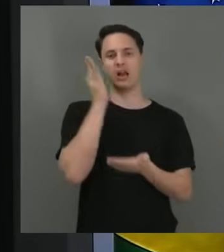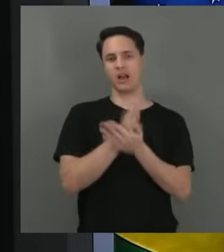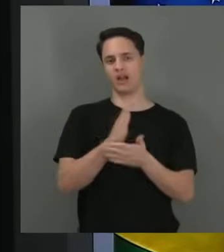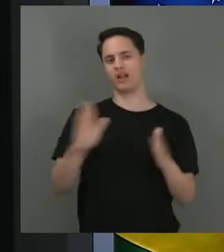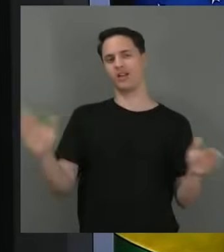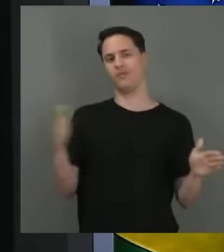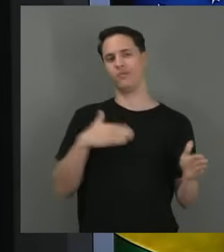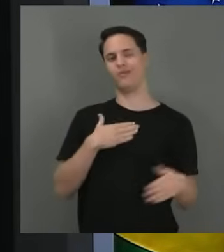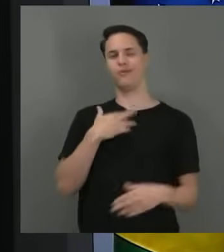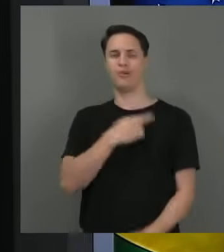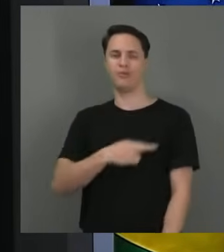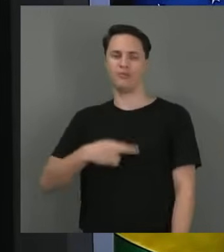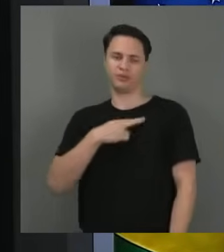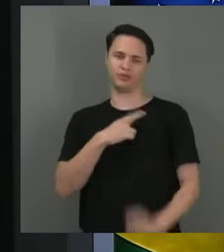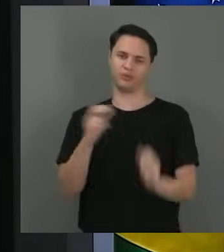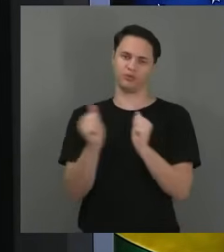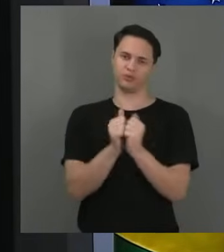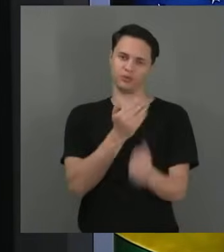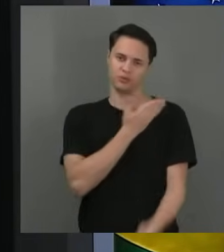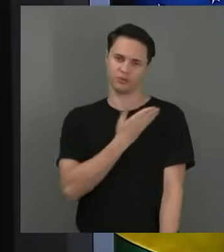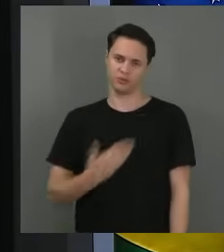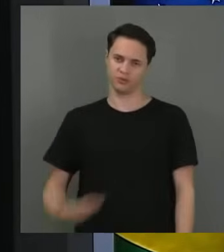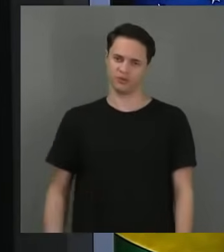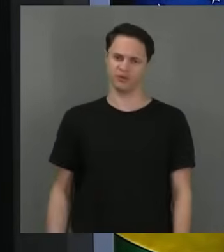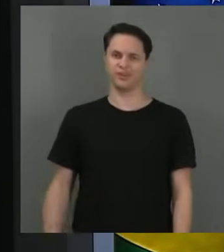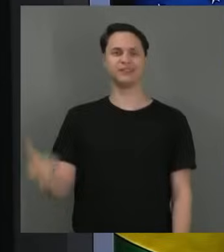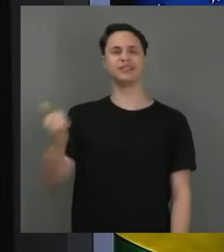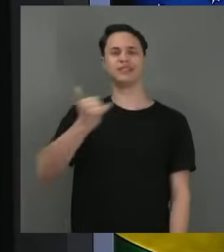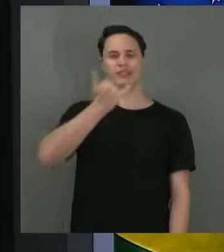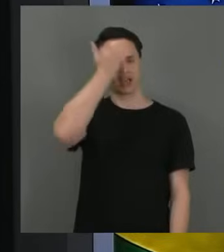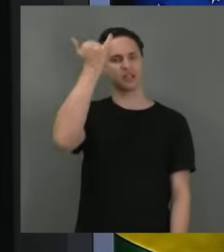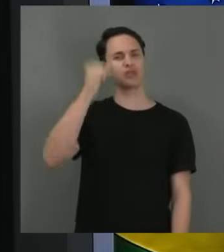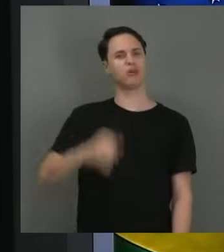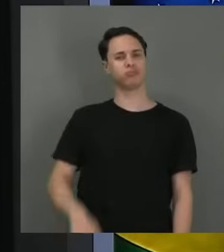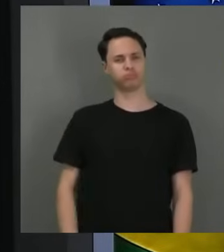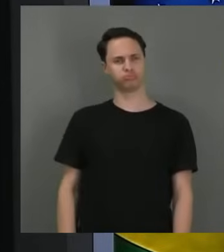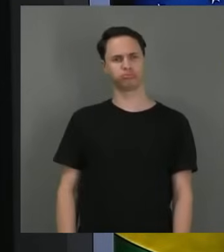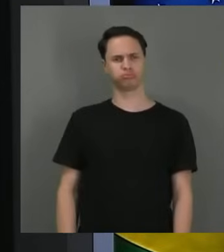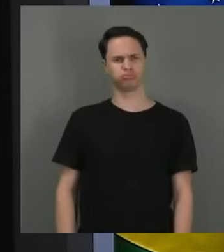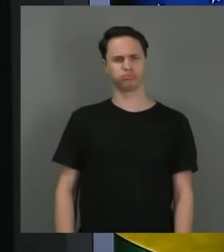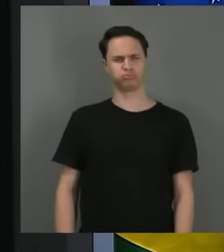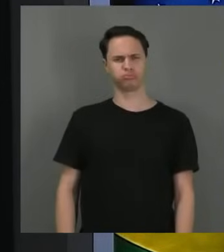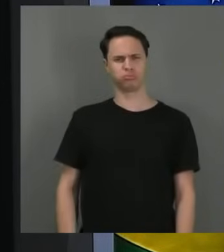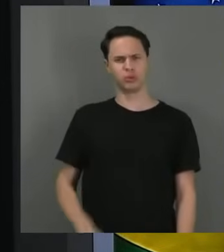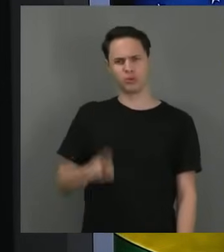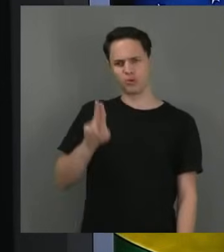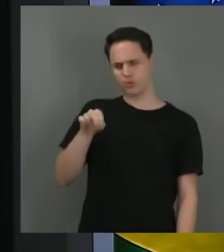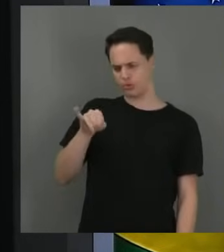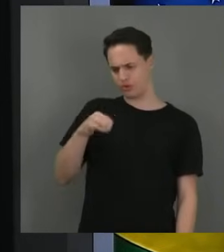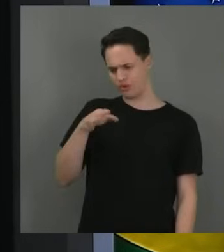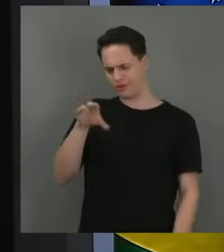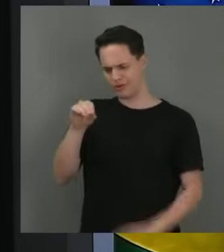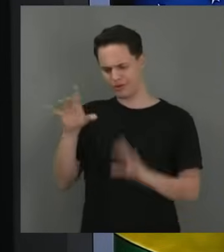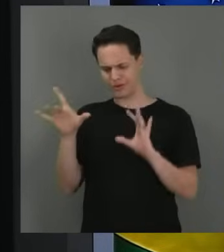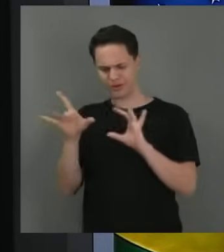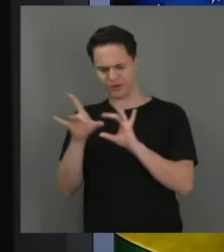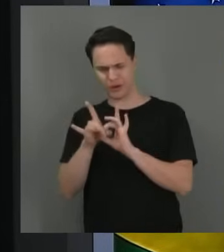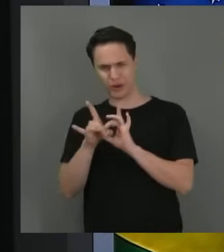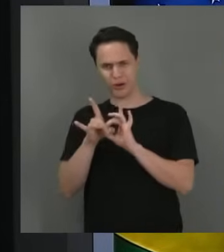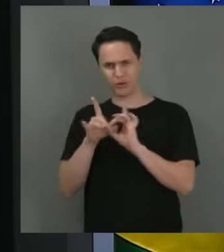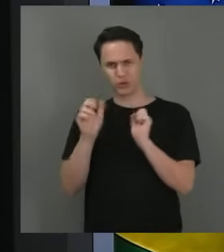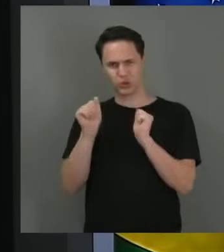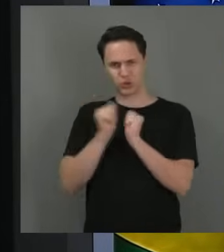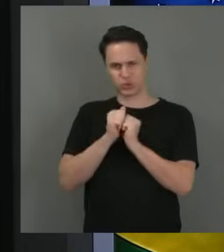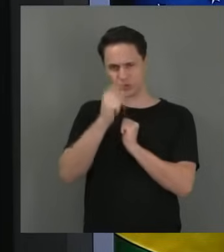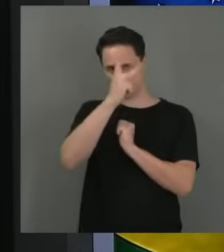com o governo. Traição rasteira. União com bolsonaristas contra o